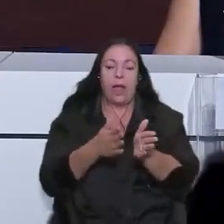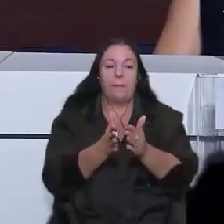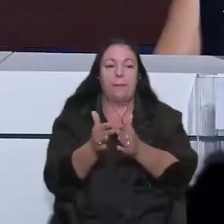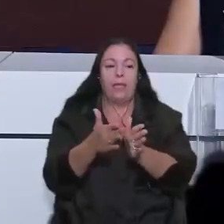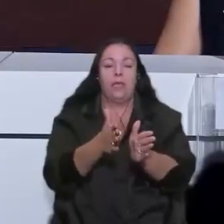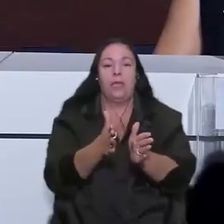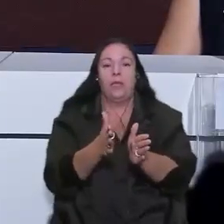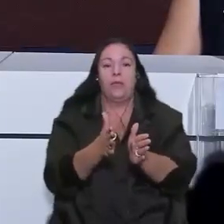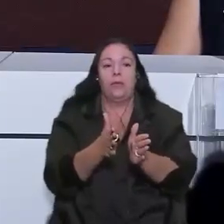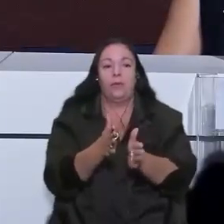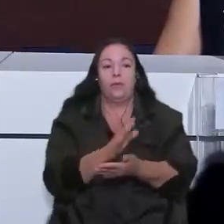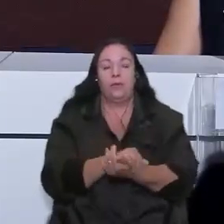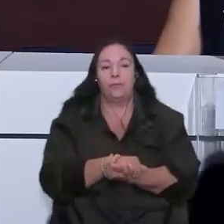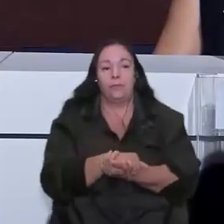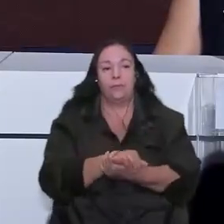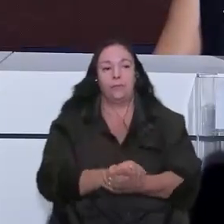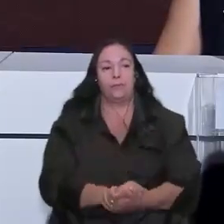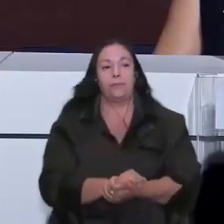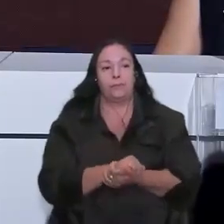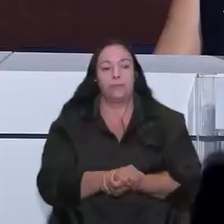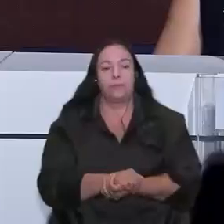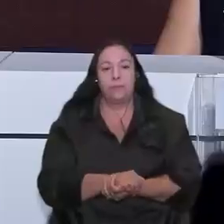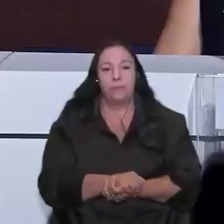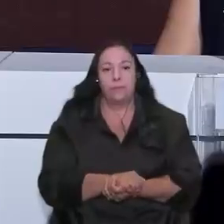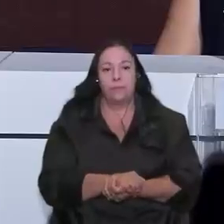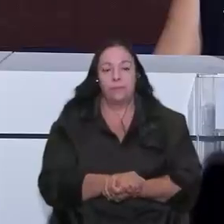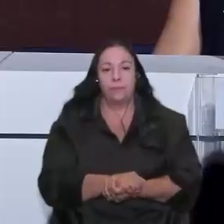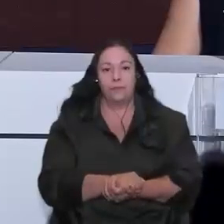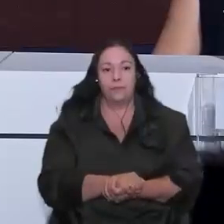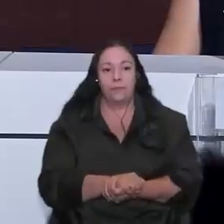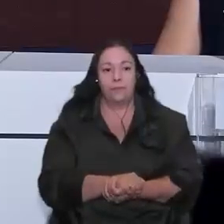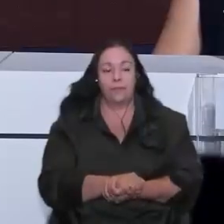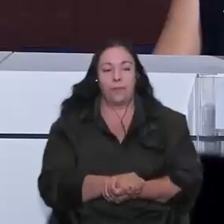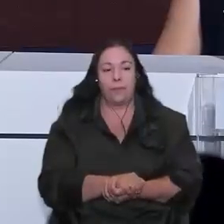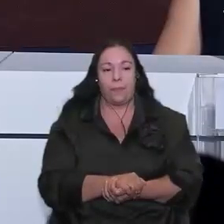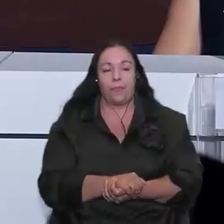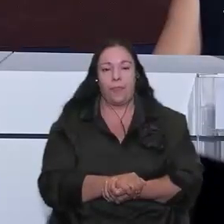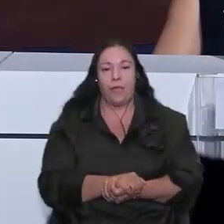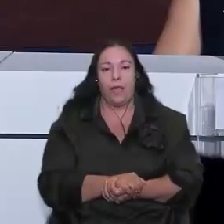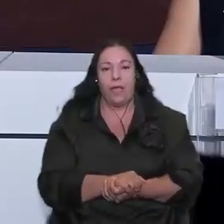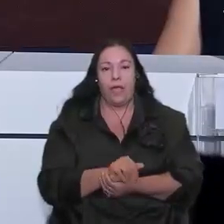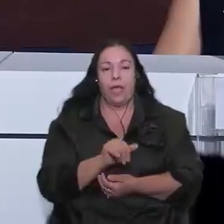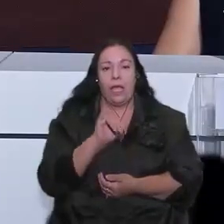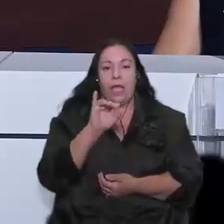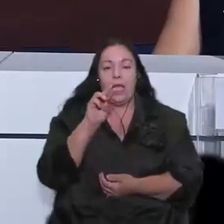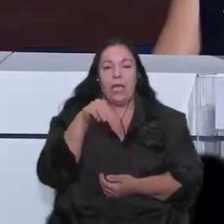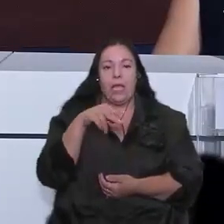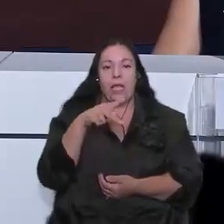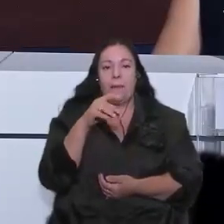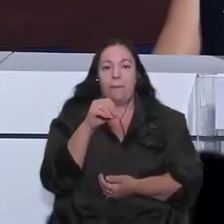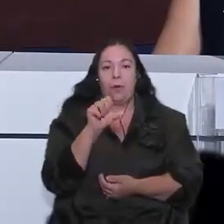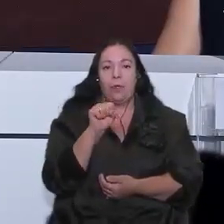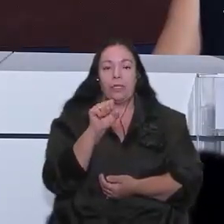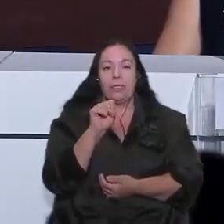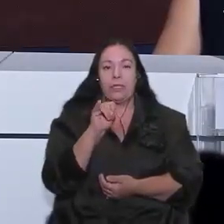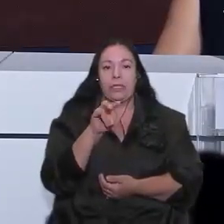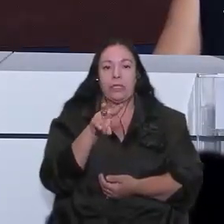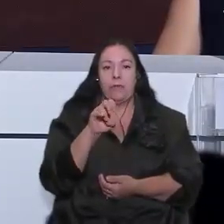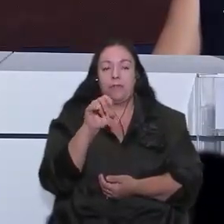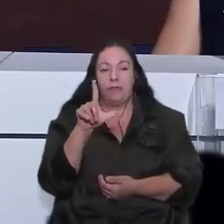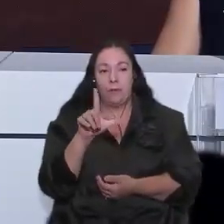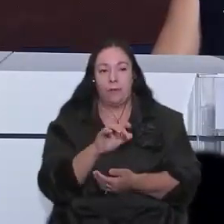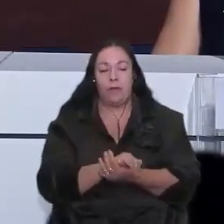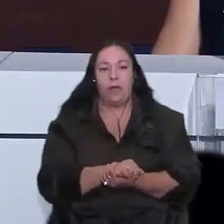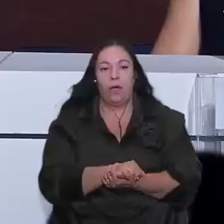a um esplendor de gesto que torna impossível a comissão do torpe,